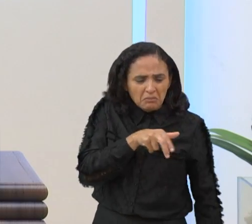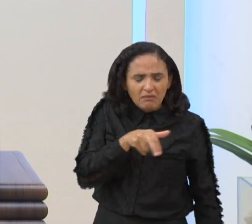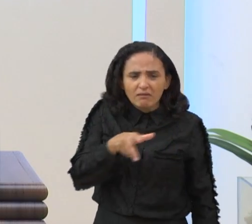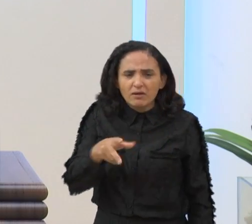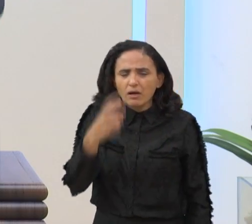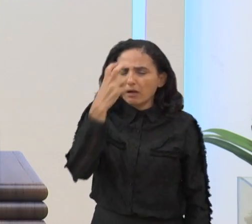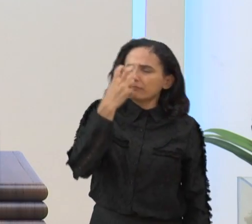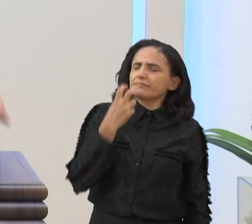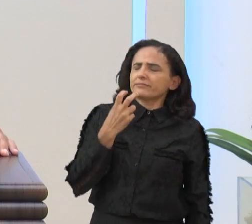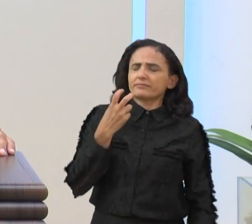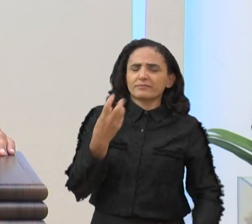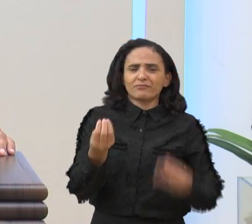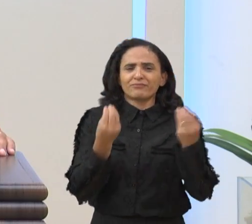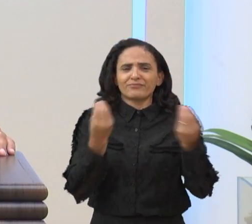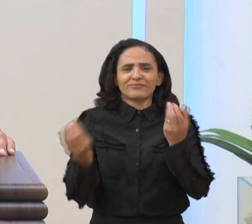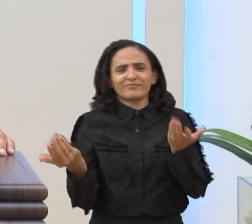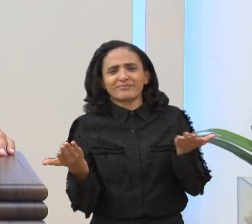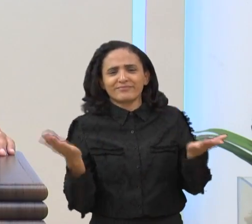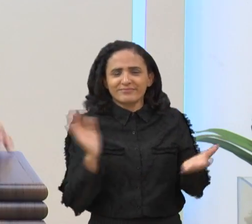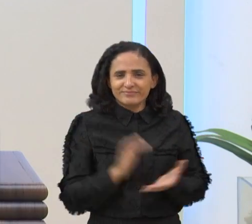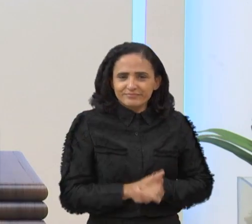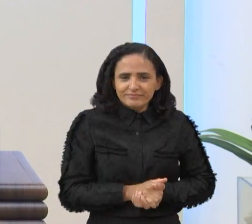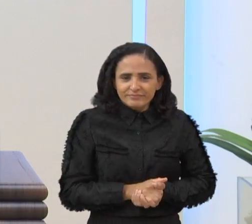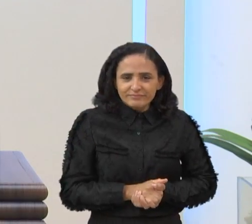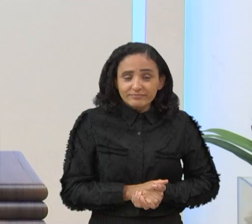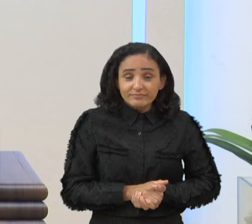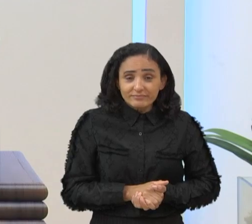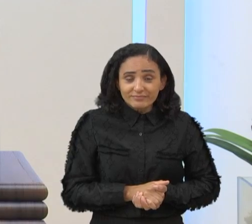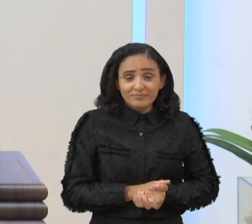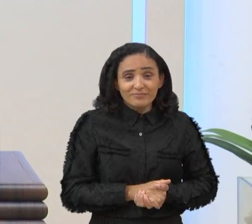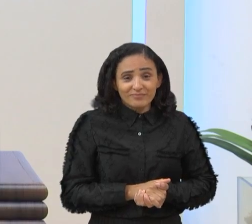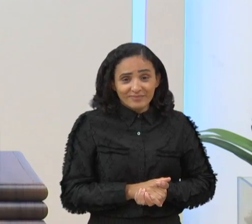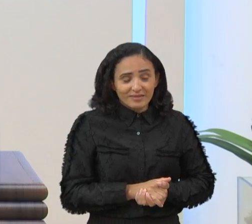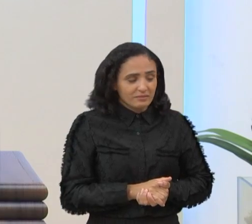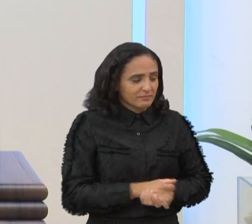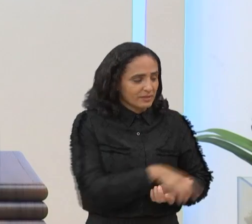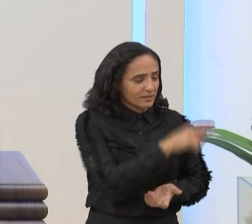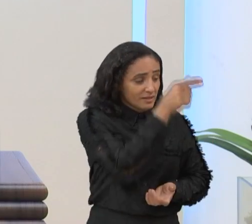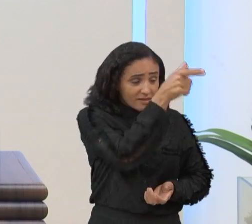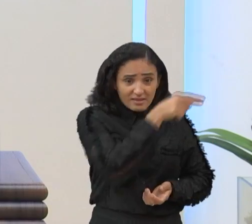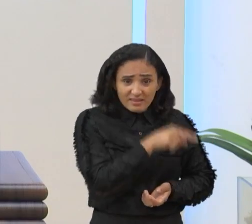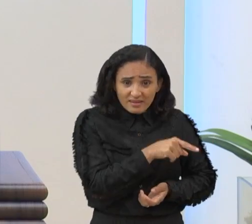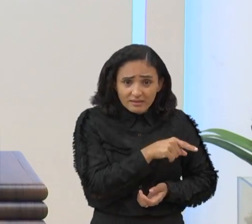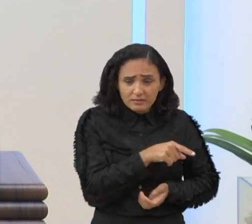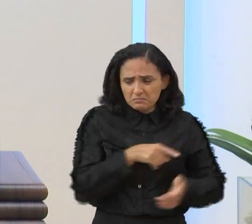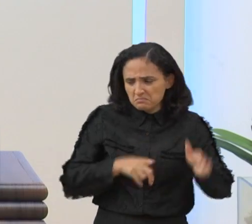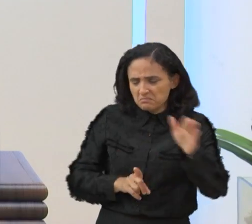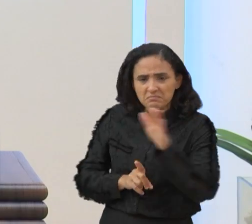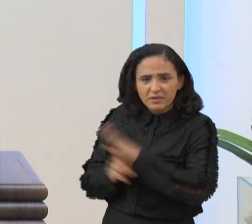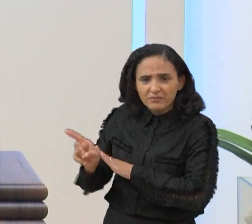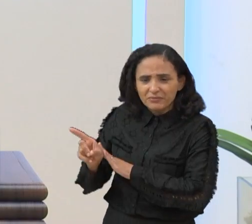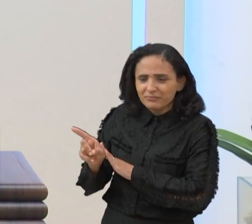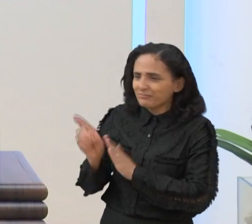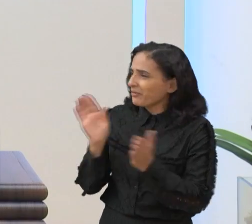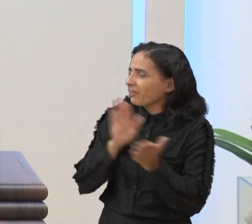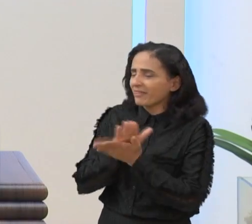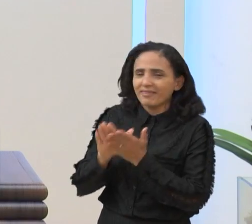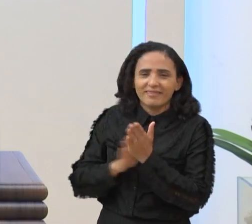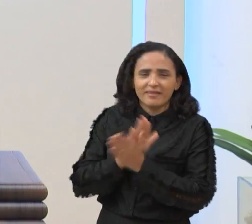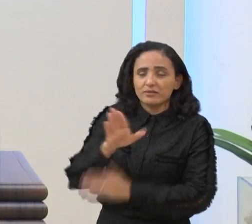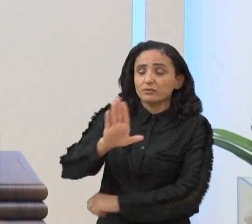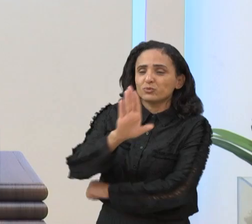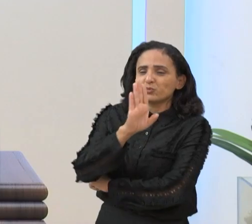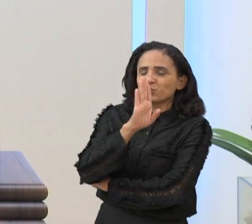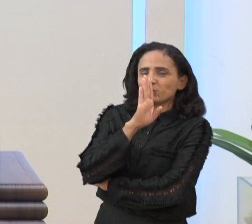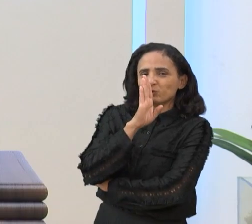cego sair caminhando. Mas, irmãos, o cego não pergunta nada, não diz, o senhor passa esse negócio nos meus olhos, depois me